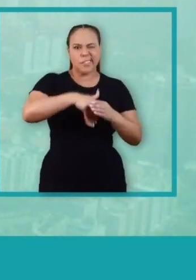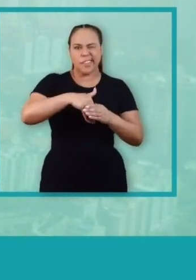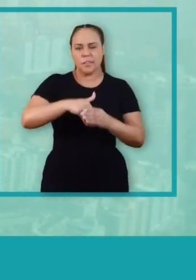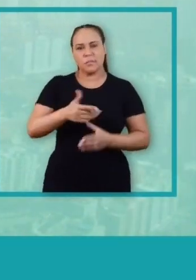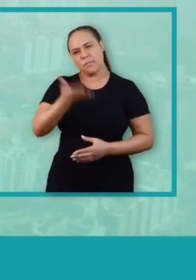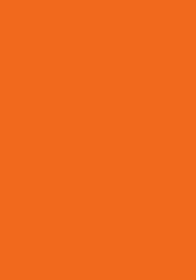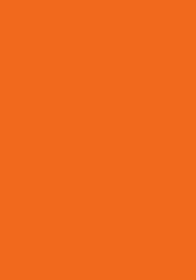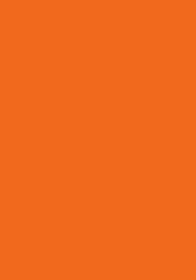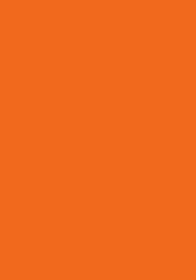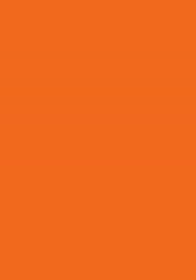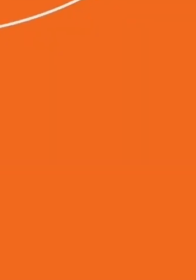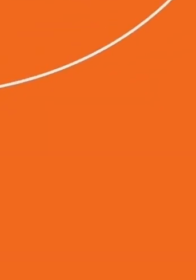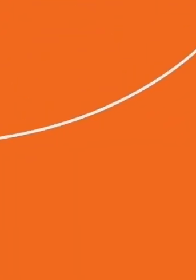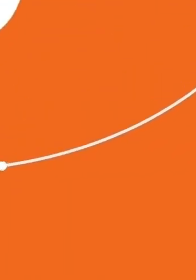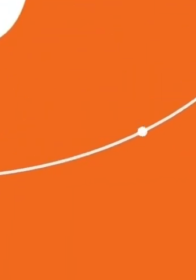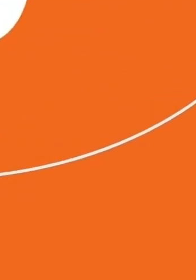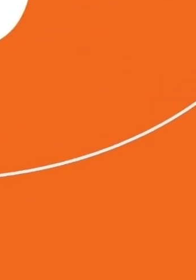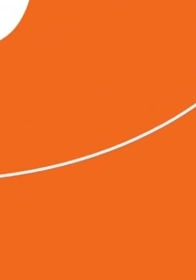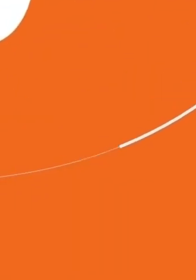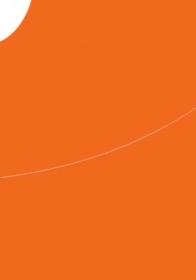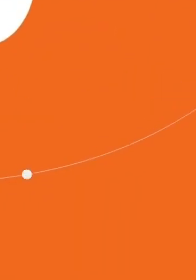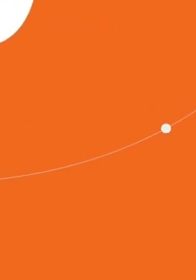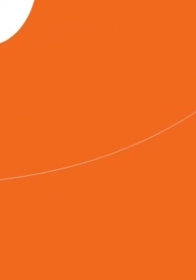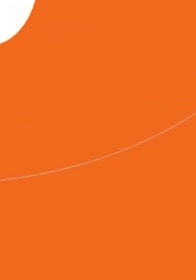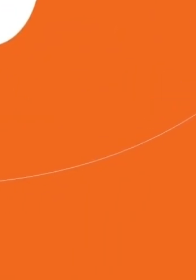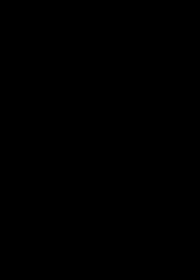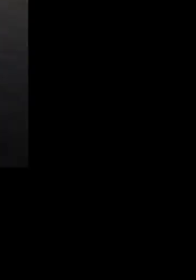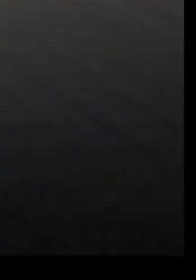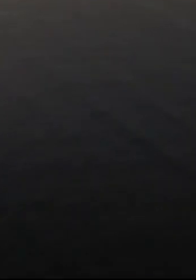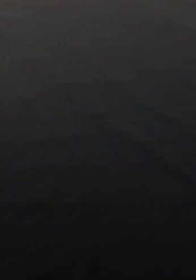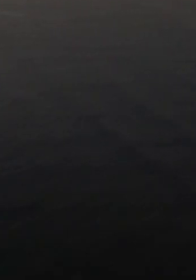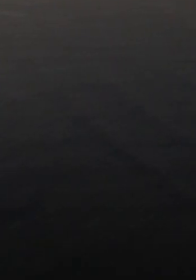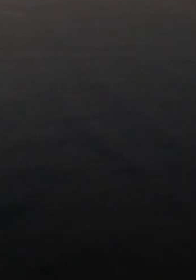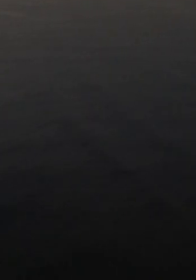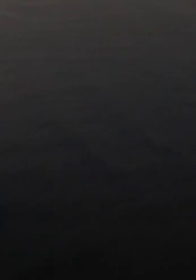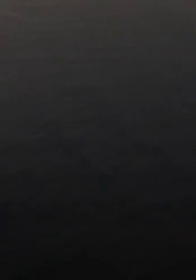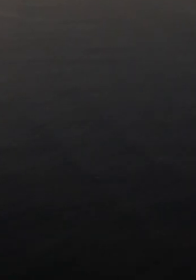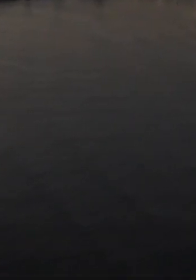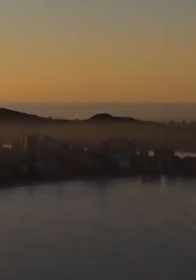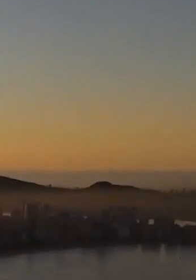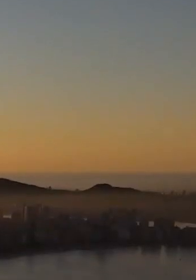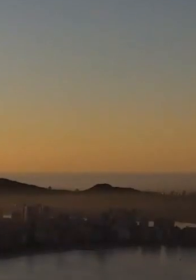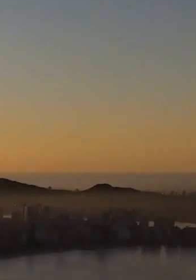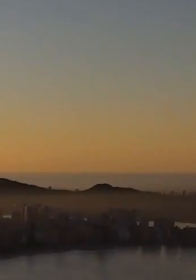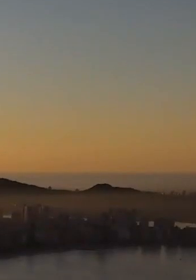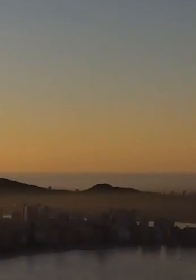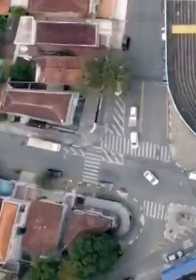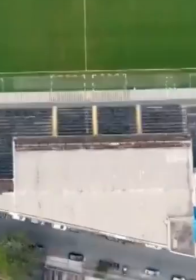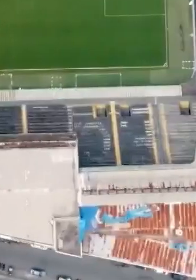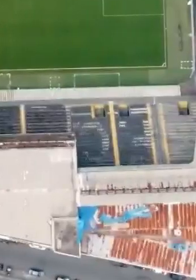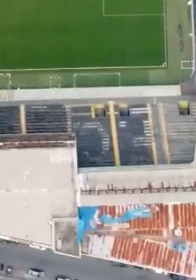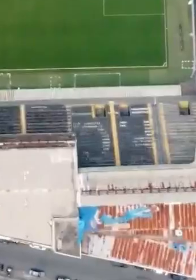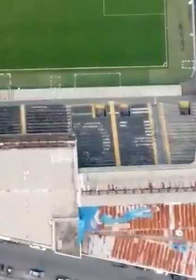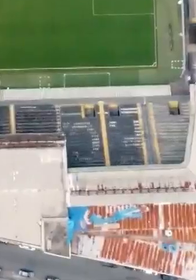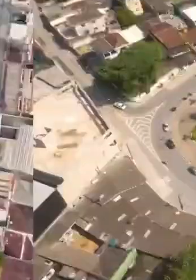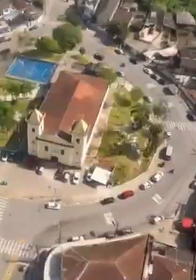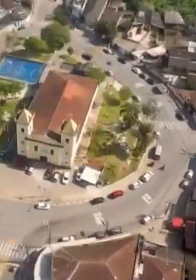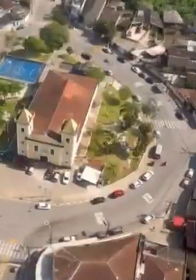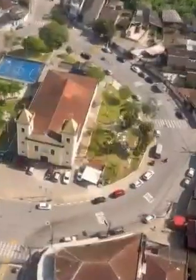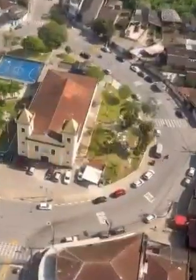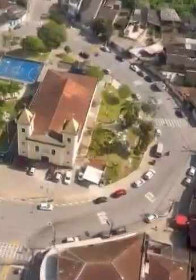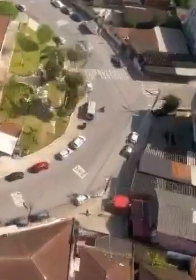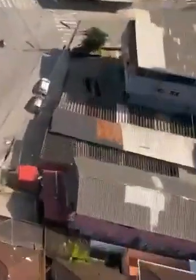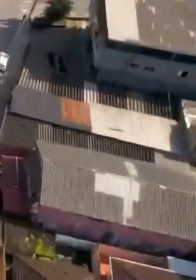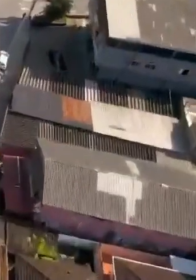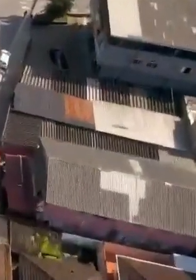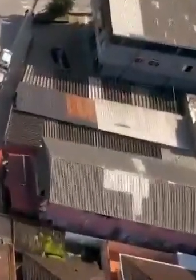70. Avante. Começa agora o programa da Thelma, a prefeita